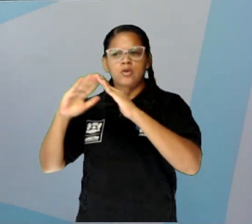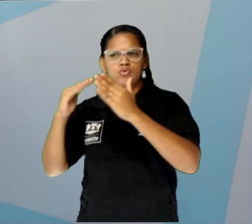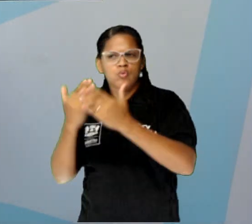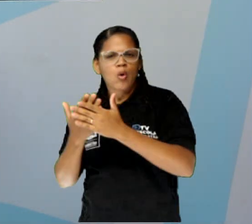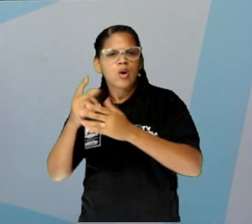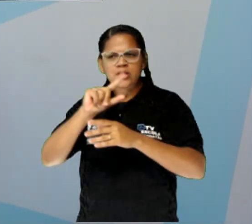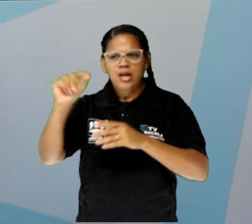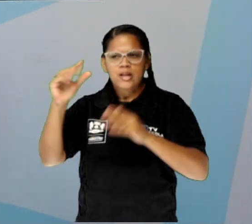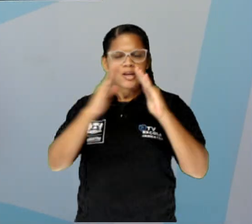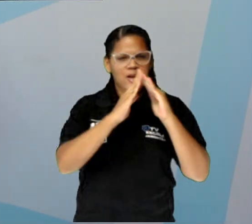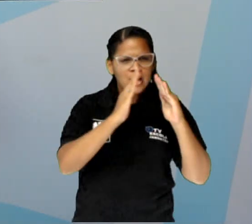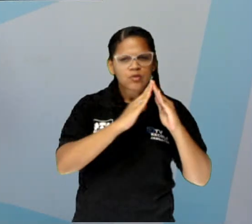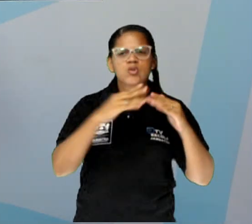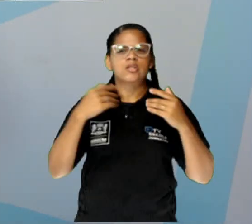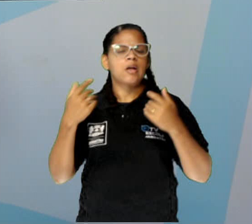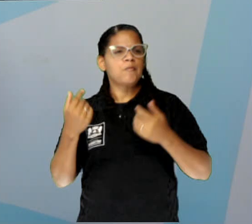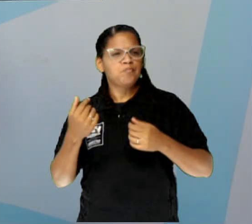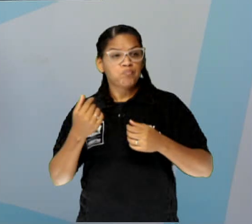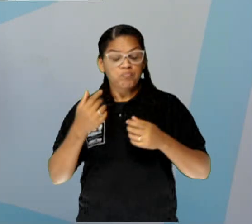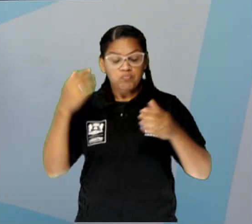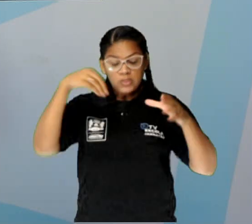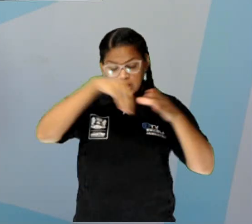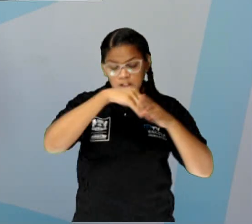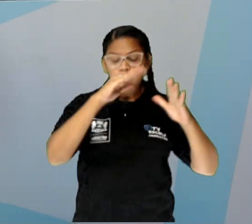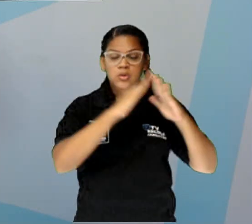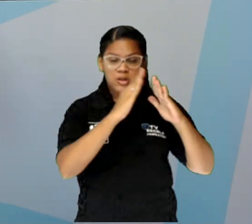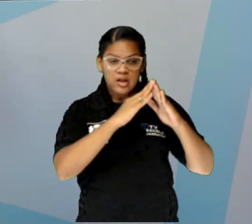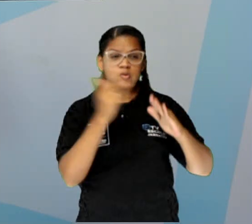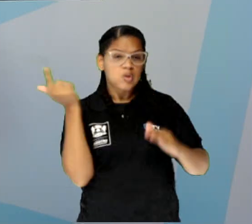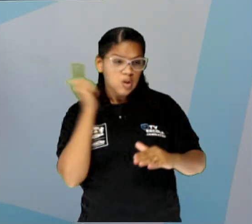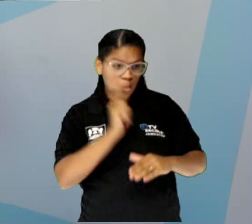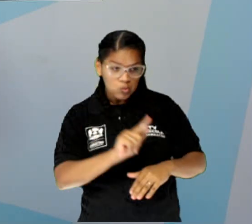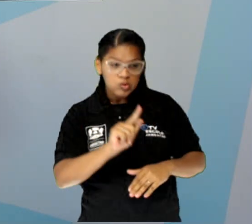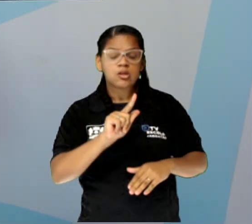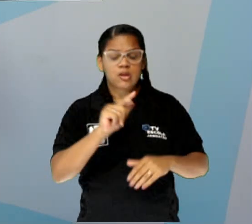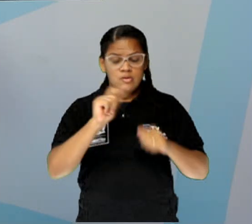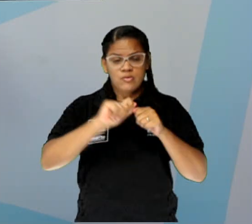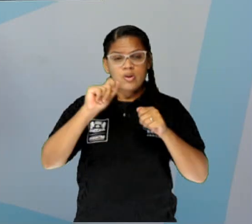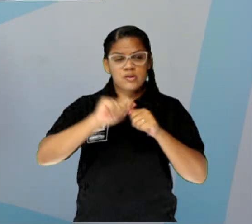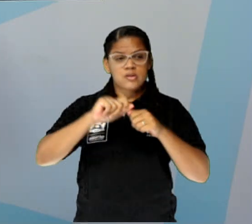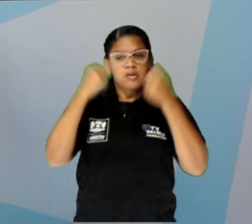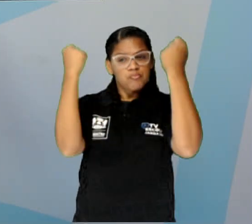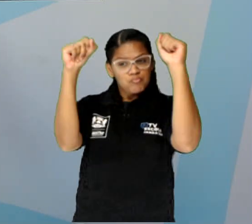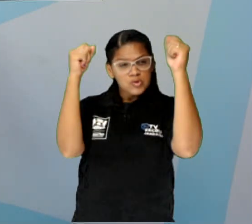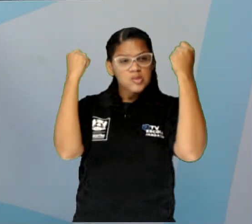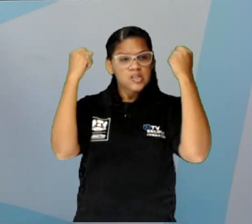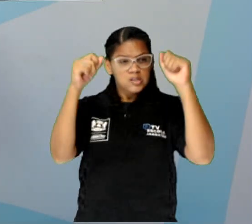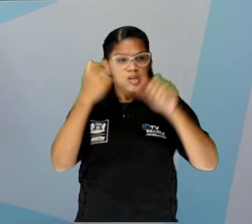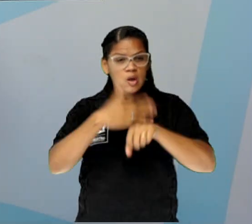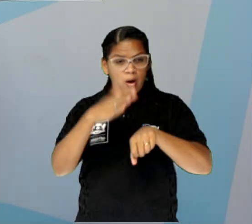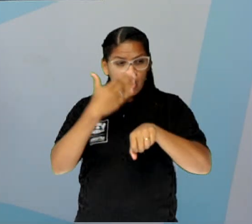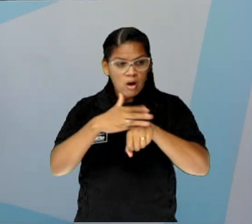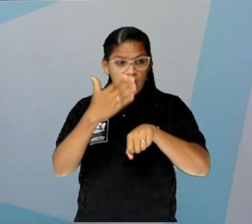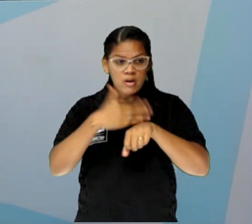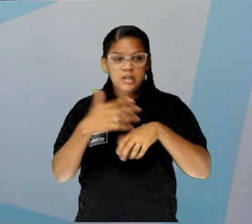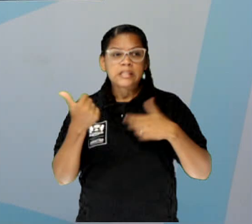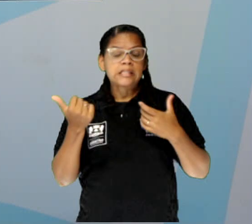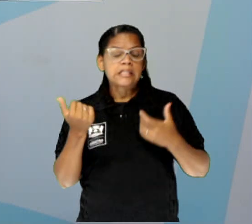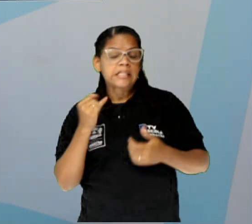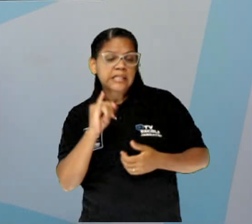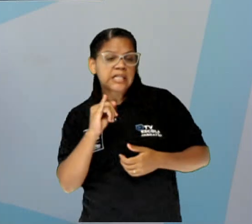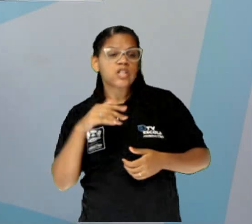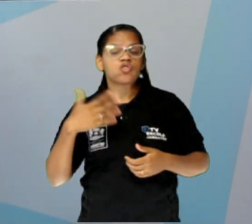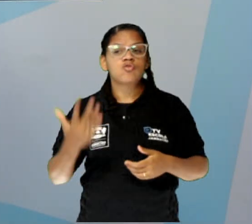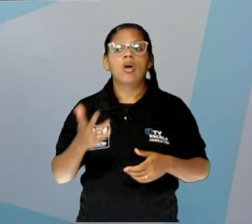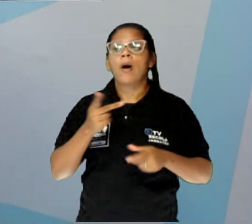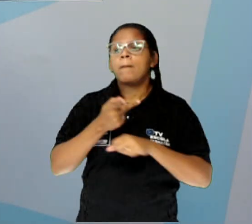mais laboral? Será que em casa você conseguiria fazer algum desses exercícios? Será que já procurou algum espaço perto da sua casa